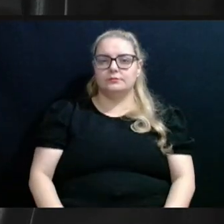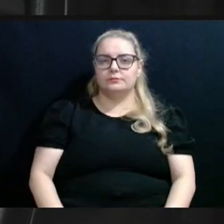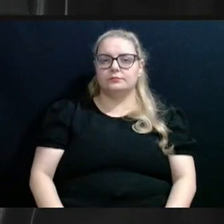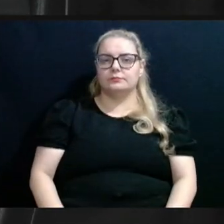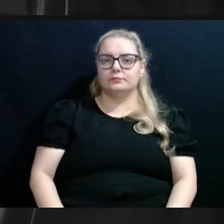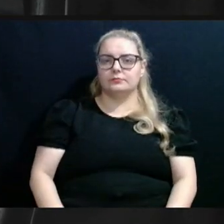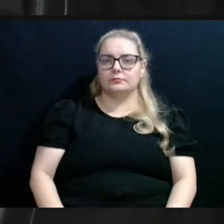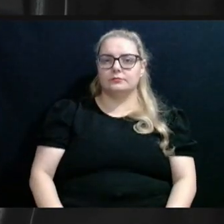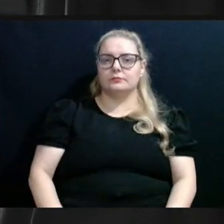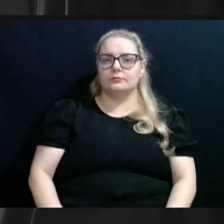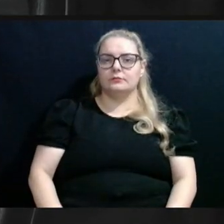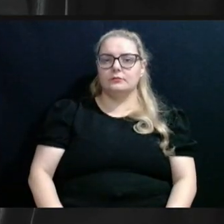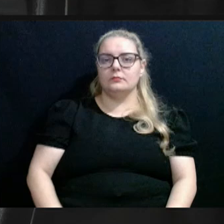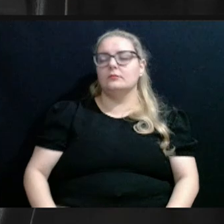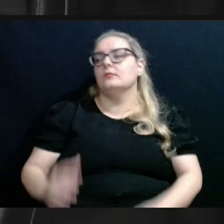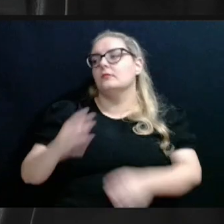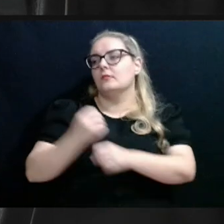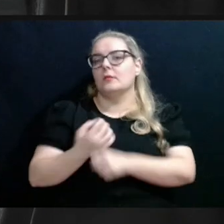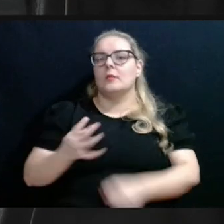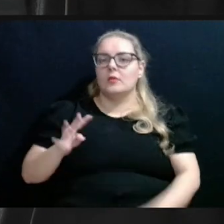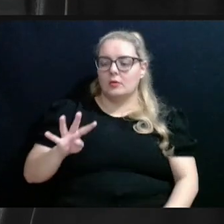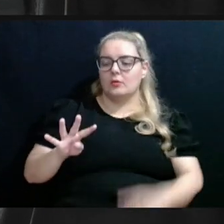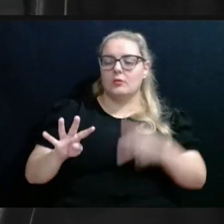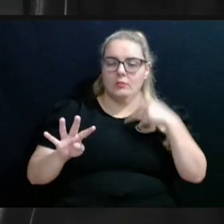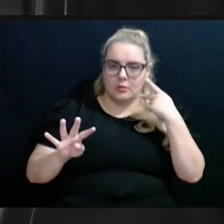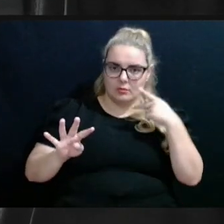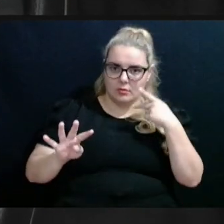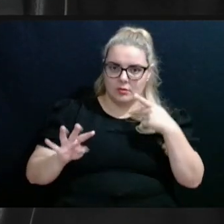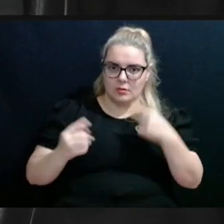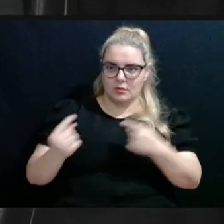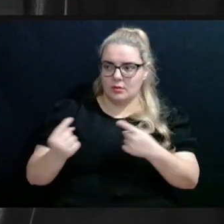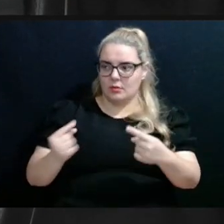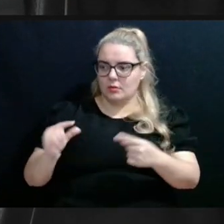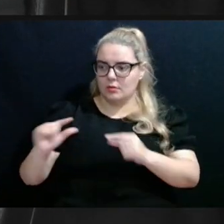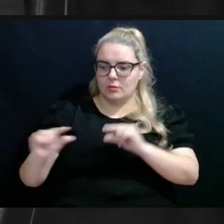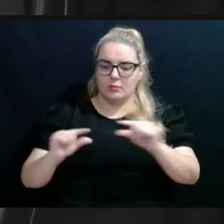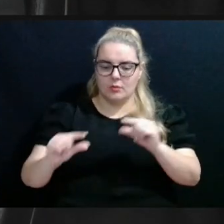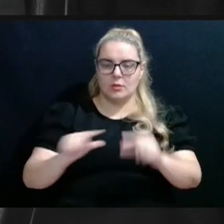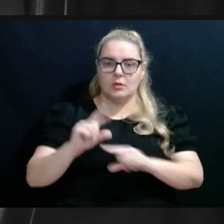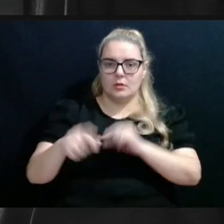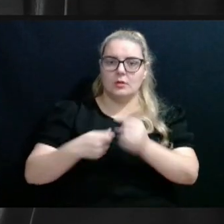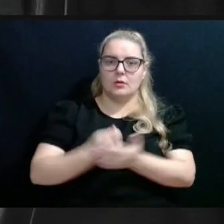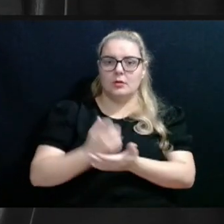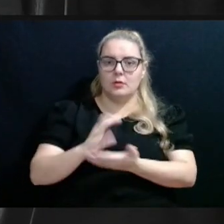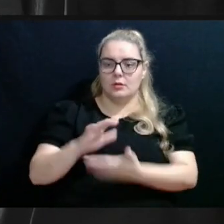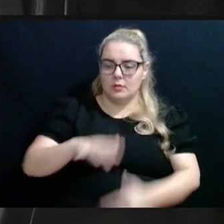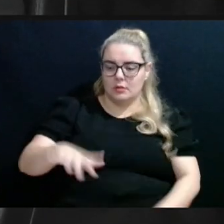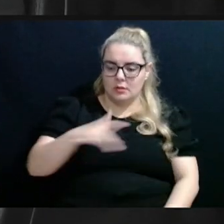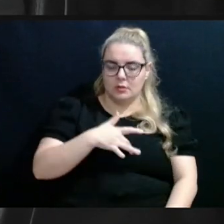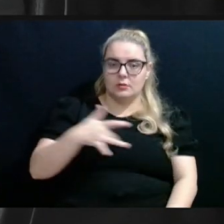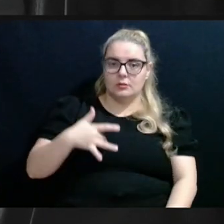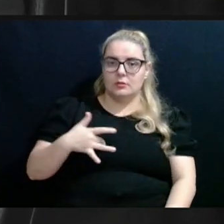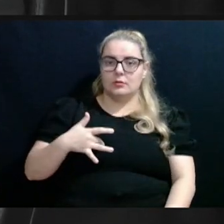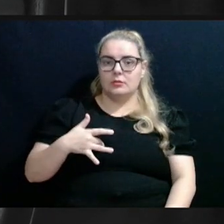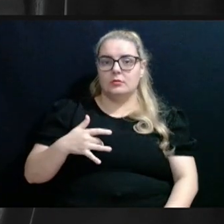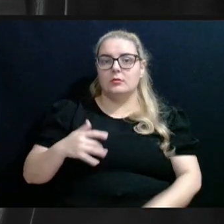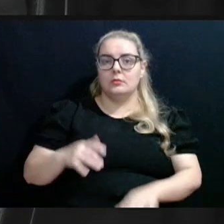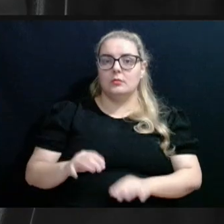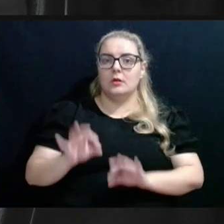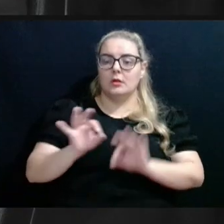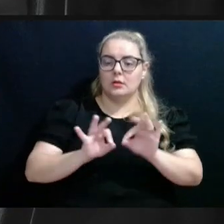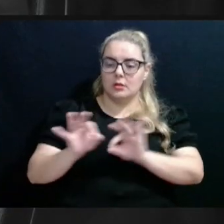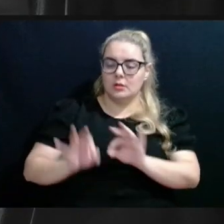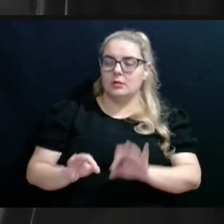uma juntada de 4 vereadores, cada um dando um pouquinho dessa emenda impositiva na área da saúde, para que se equipe o Hospital Ouro Verde